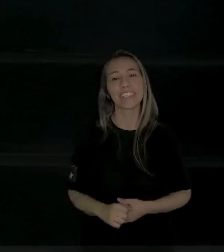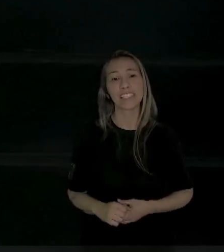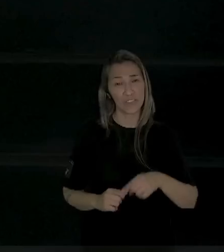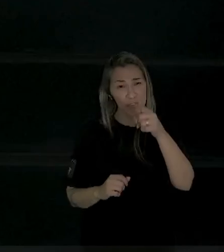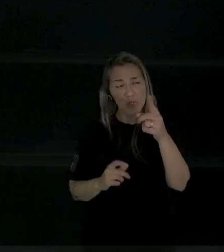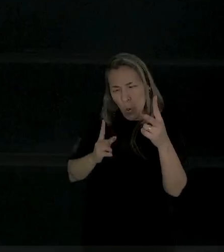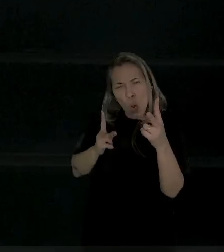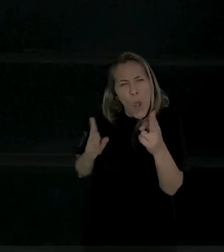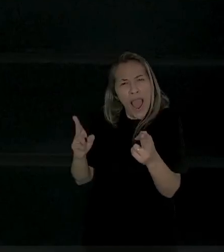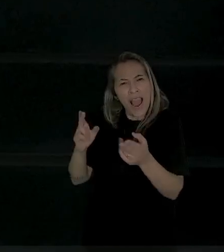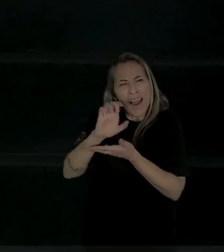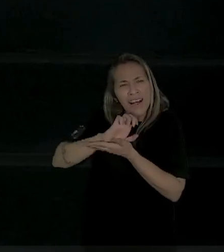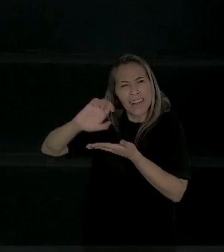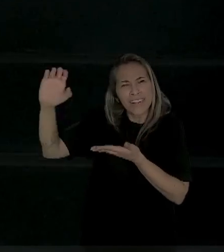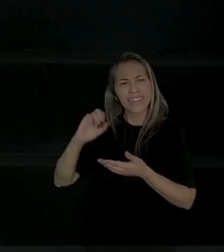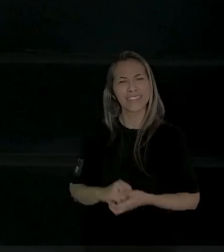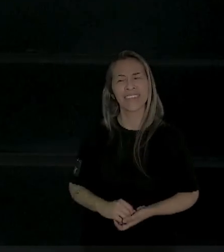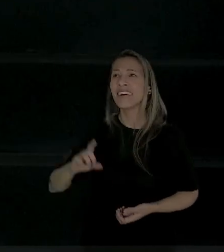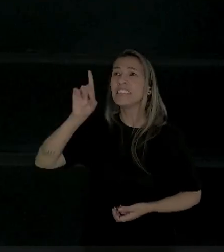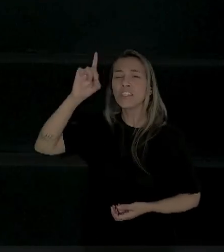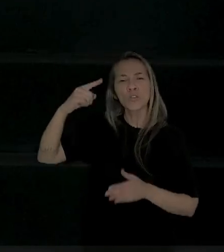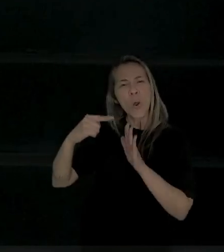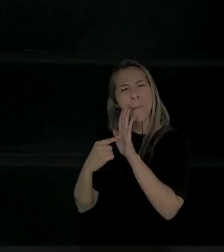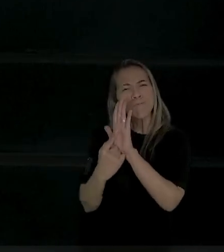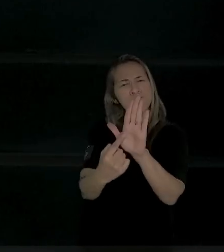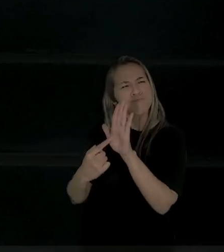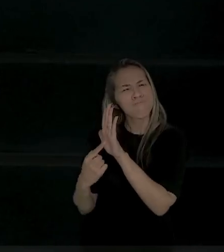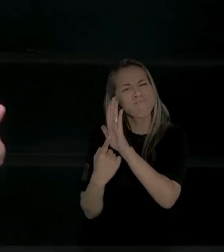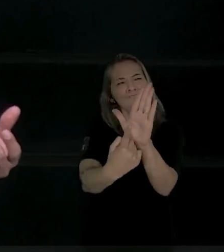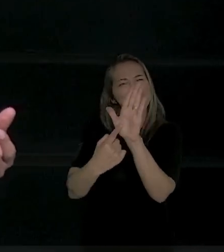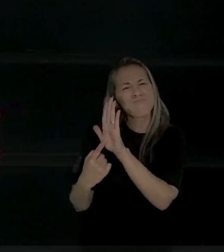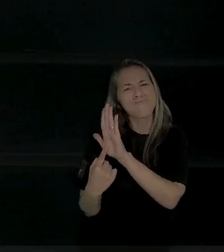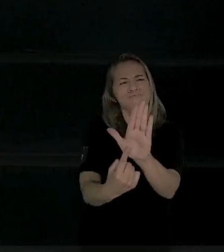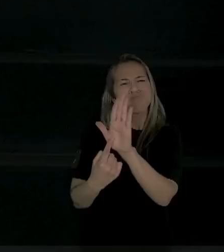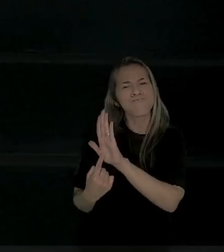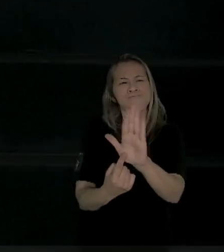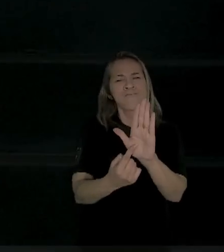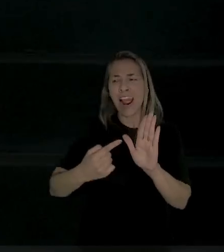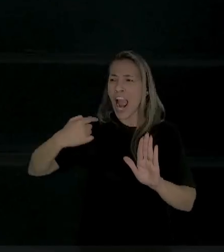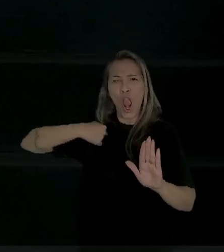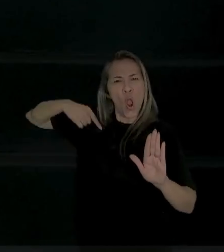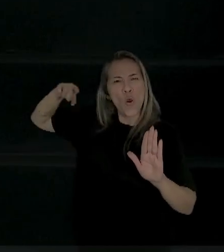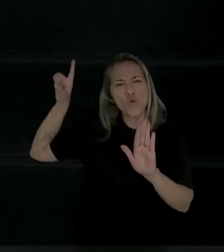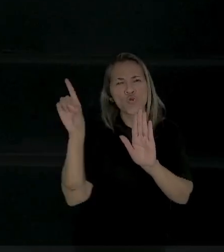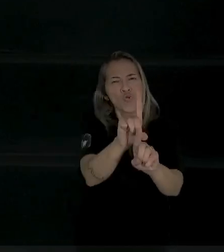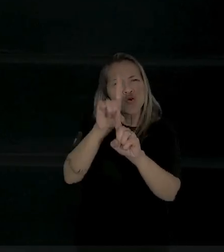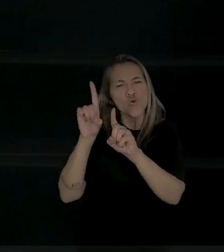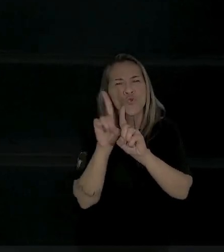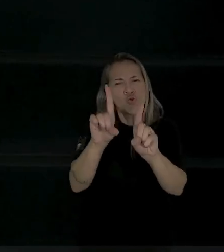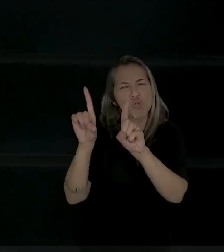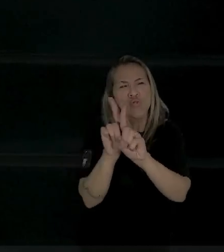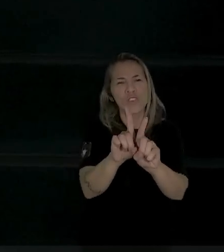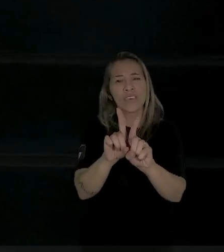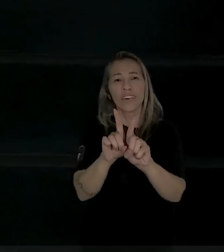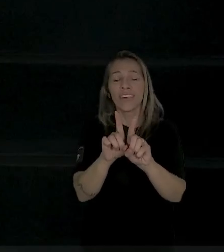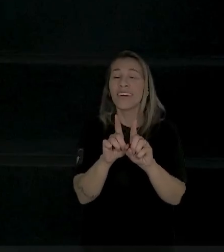Elias, que mesmo Deus dando todas as provas que está com você, você continua ainda adorando a Deus por você, Deus vai falar